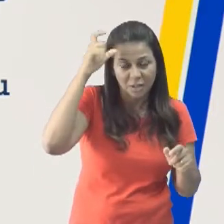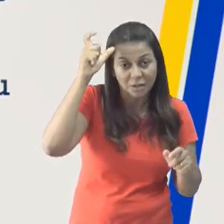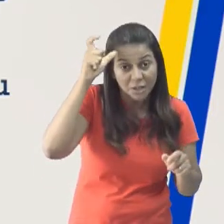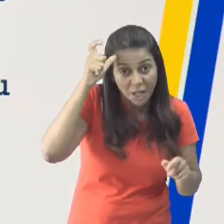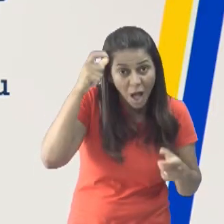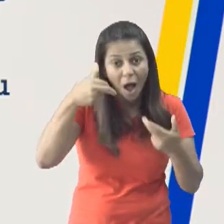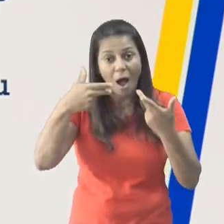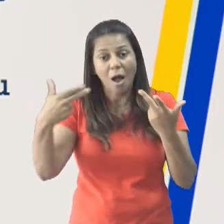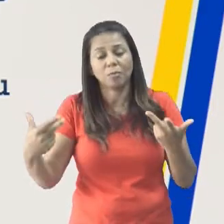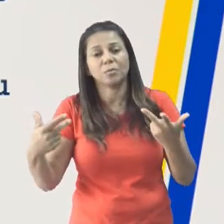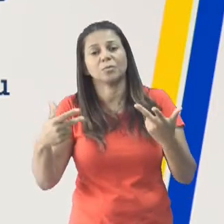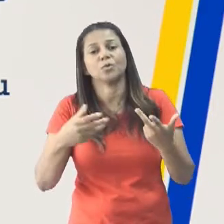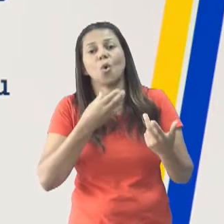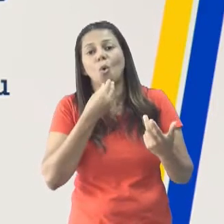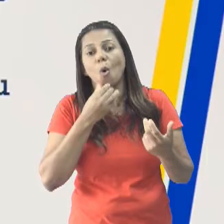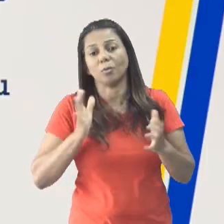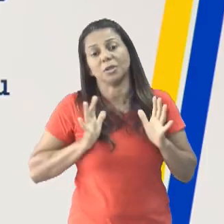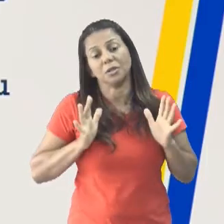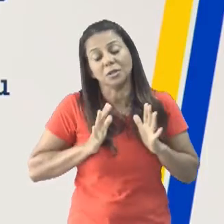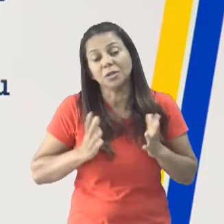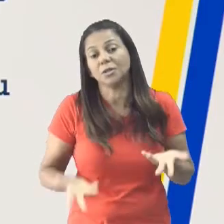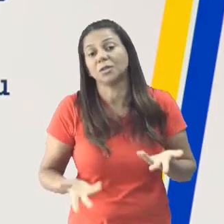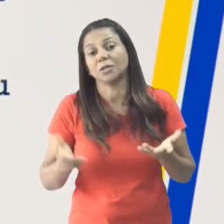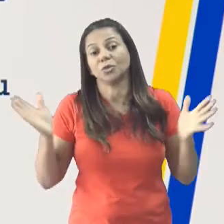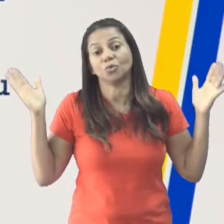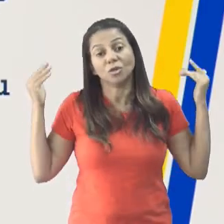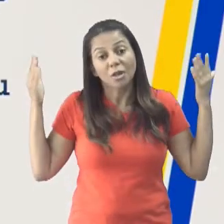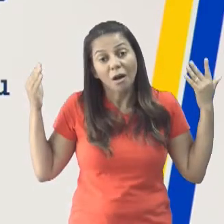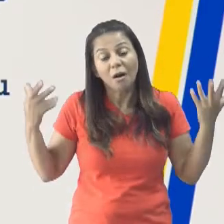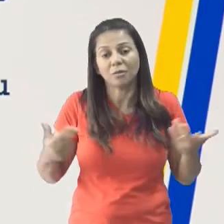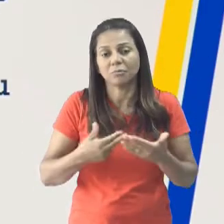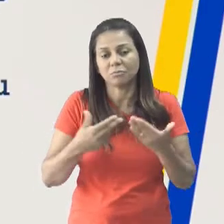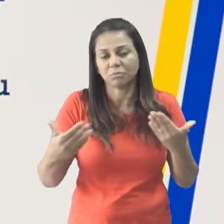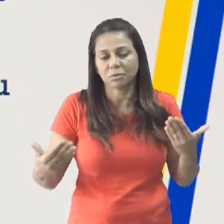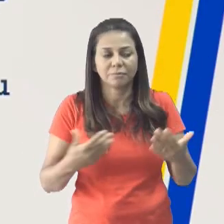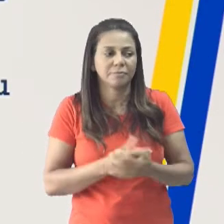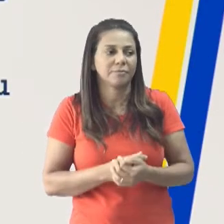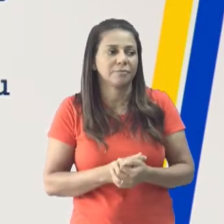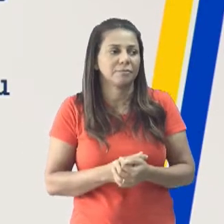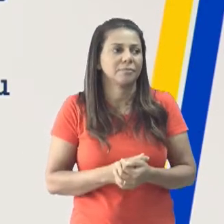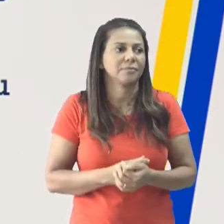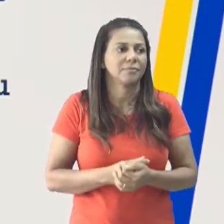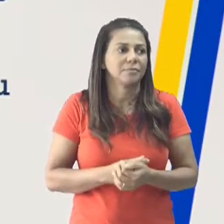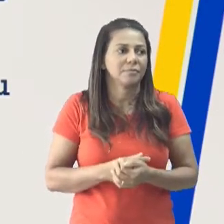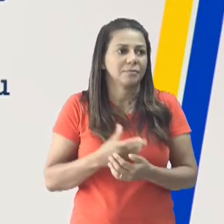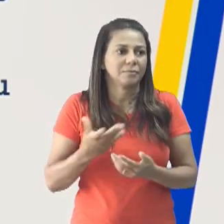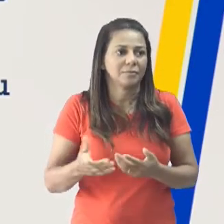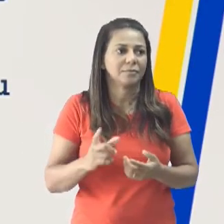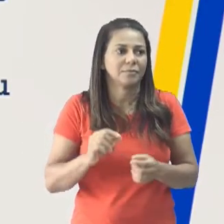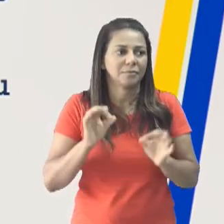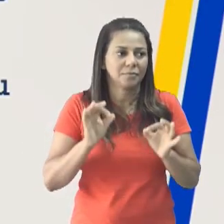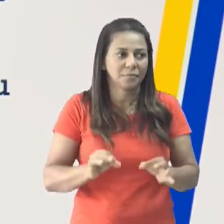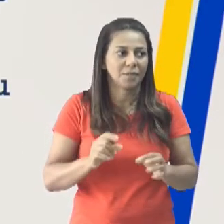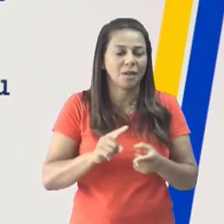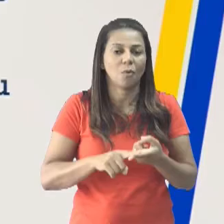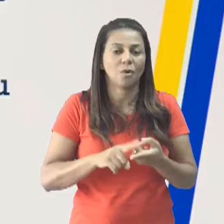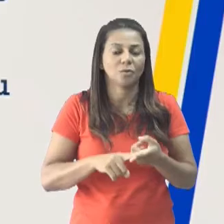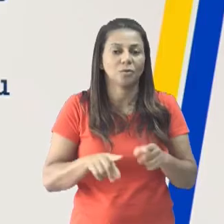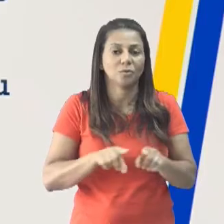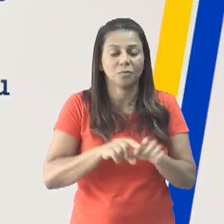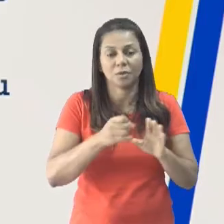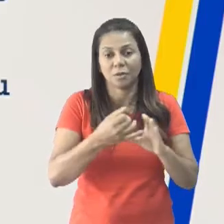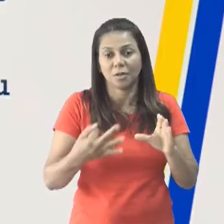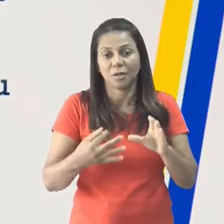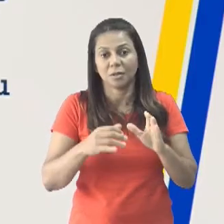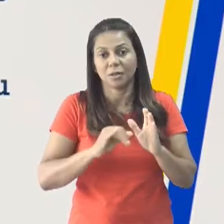fidalgo, esses personagens são protagonistas, secundários ou figurantes, da mesma forma que são classificados lá na